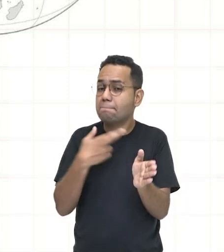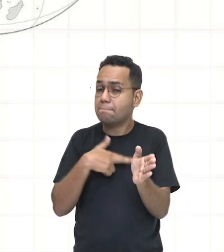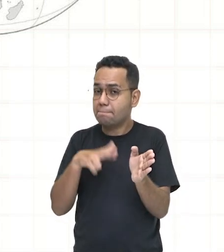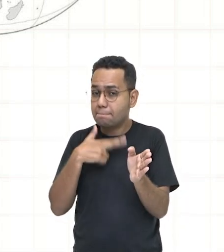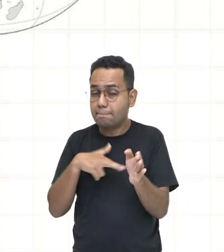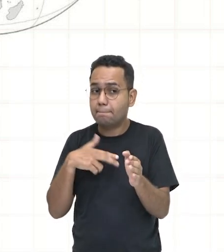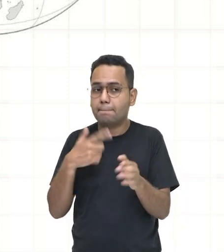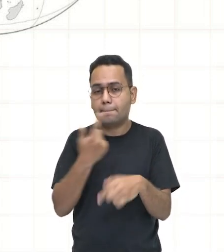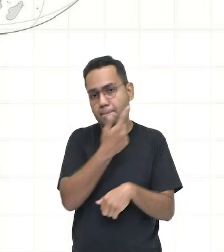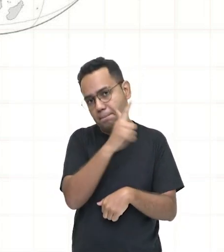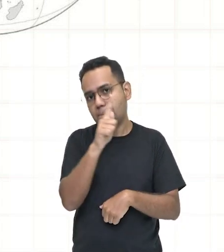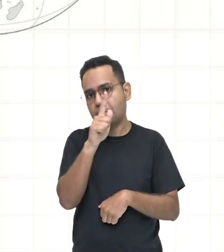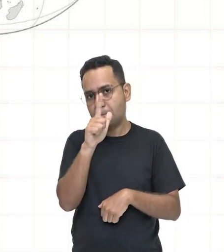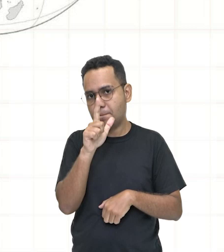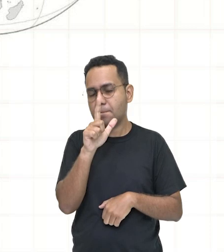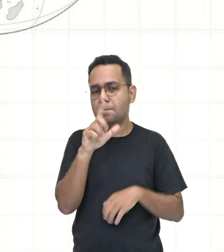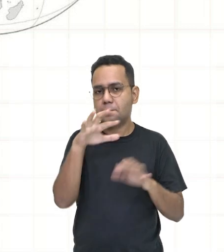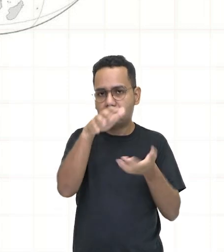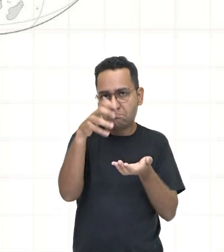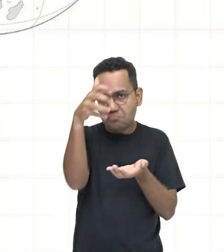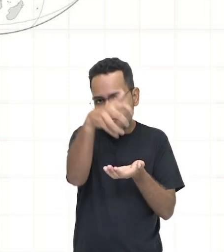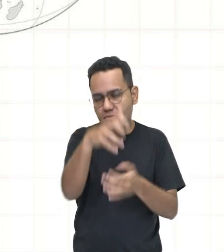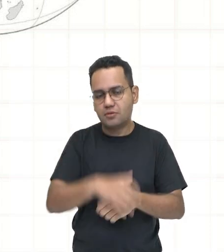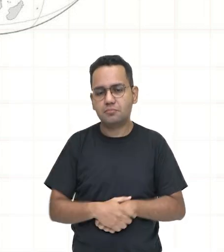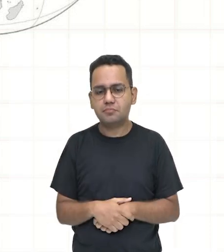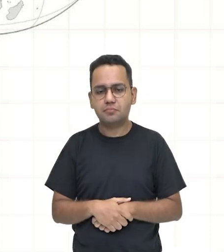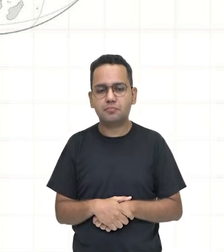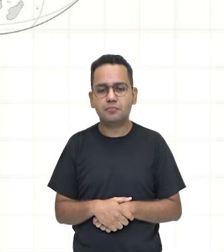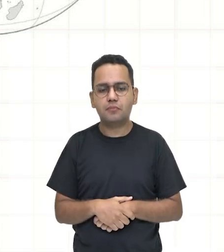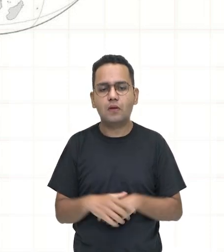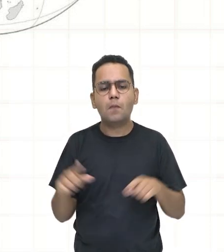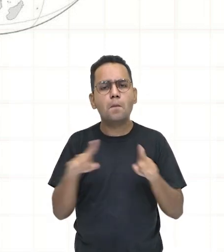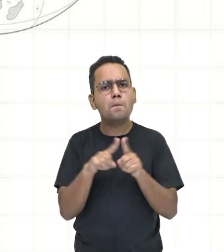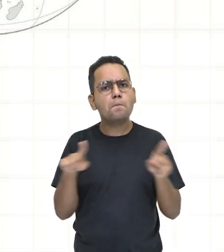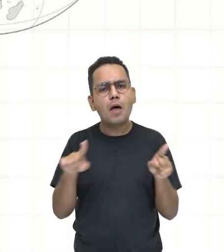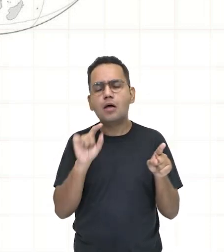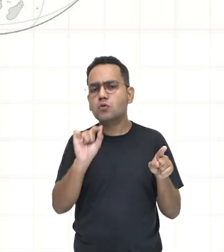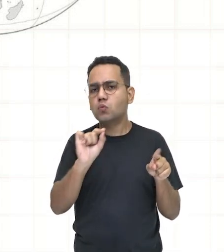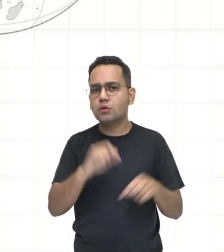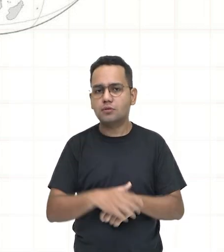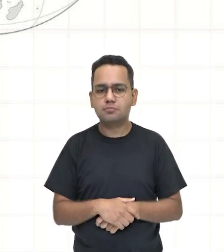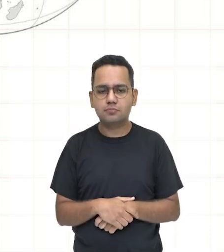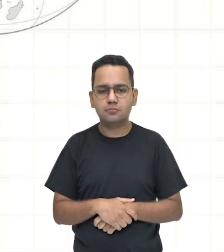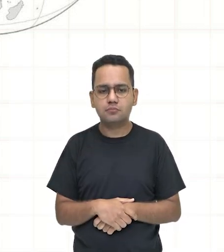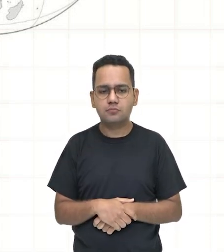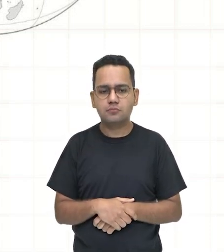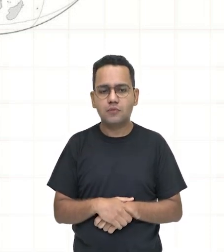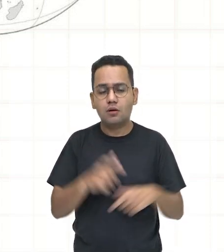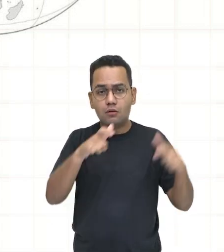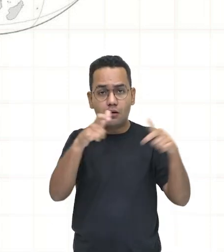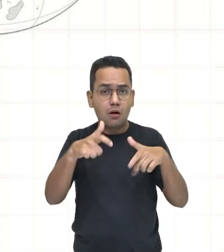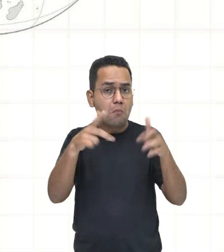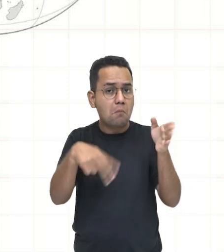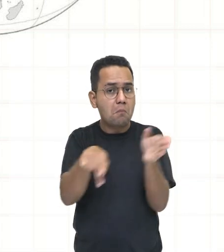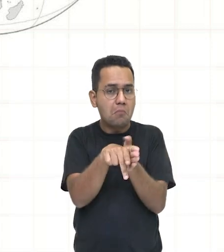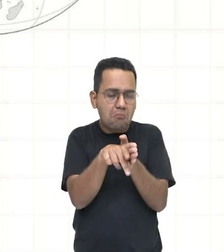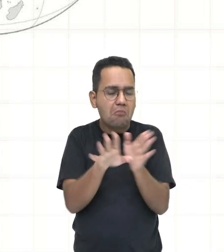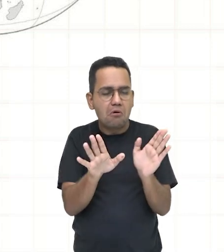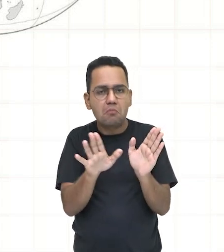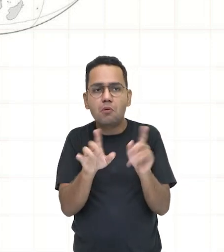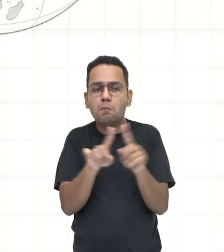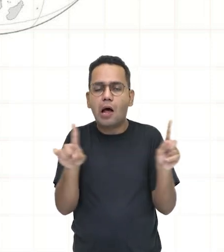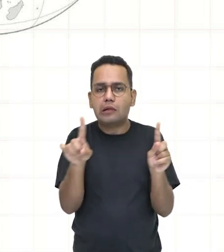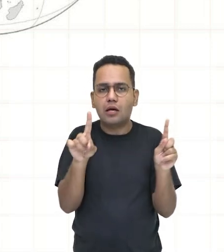outro continente, né? Vimos que além daquela divisão física, nós temos também algumas características